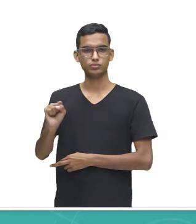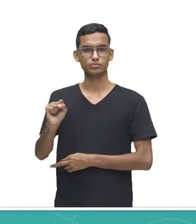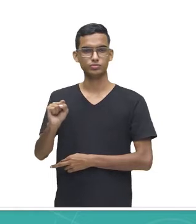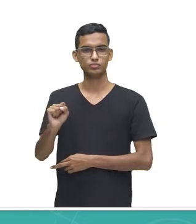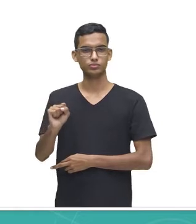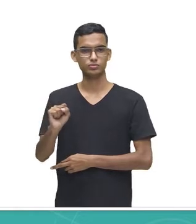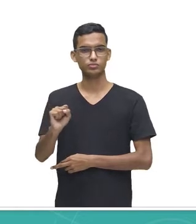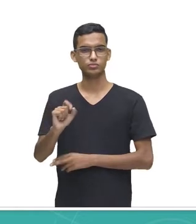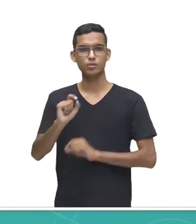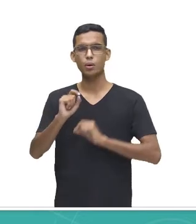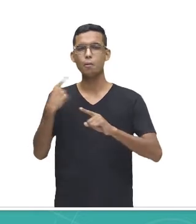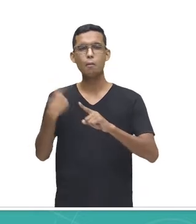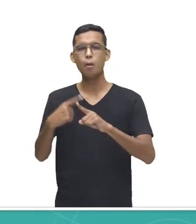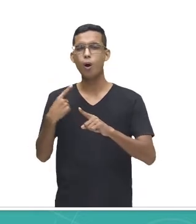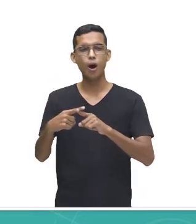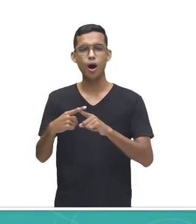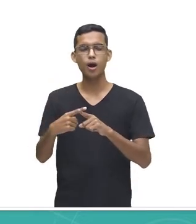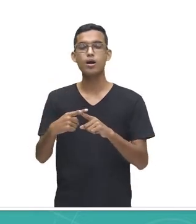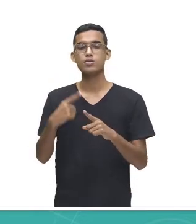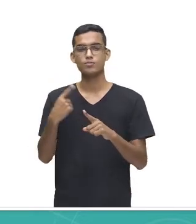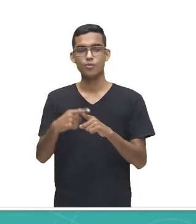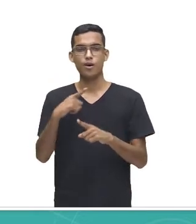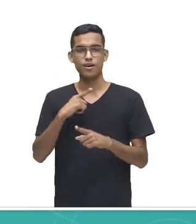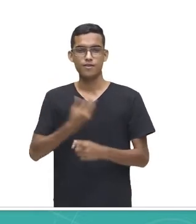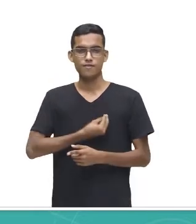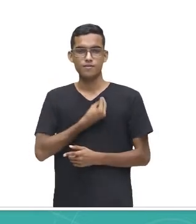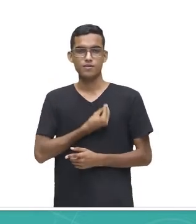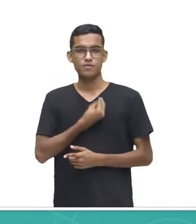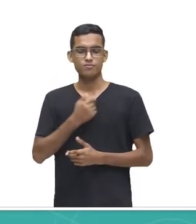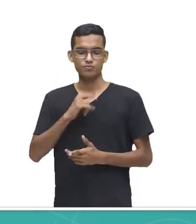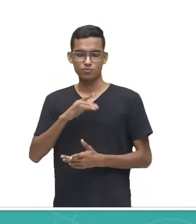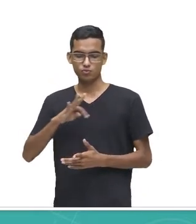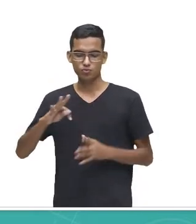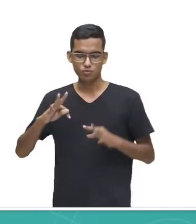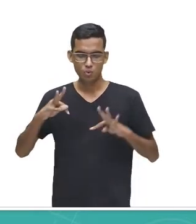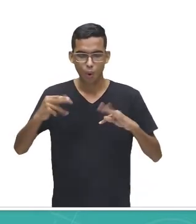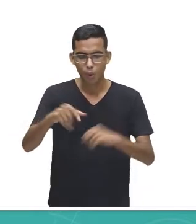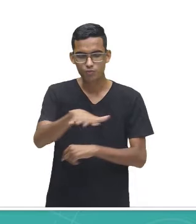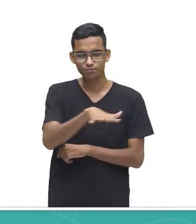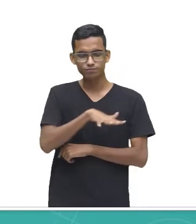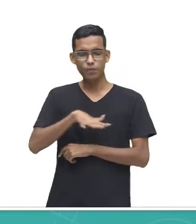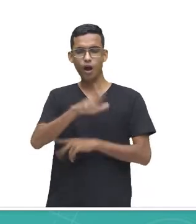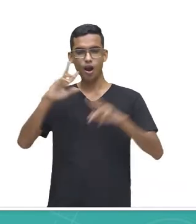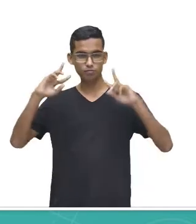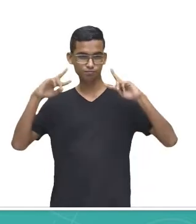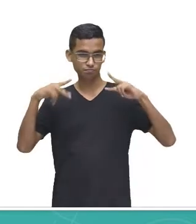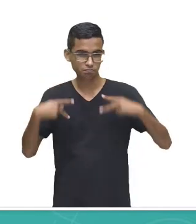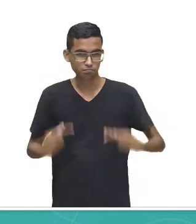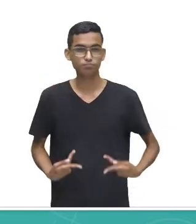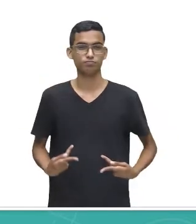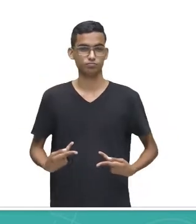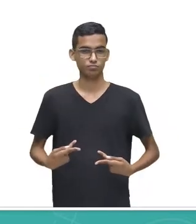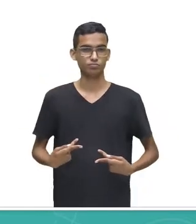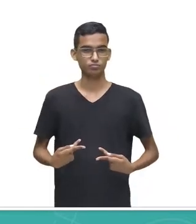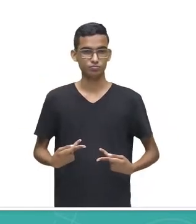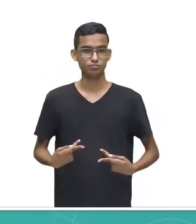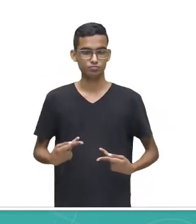ser humano. Agora vocês acompanhem aqui comigo que vou explicar mais detalhado. Acompanhe o biológico,